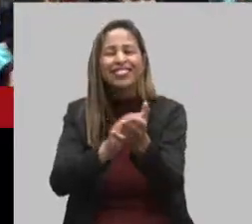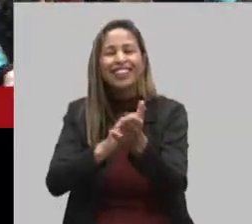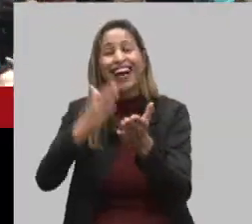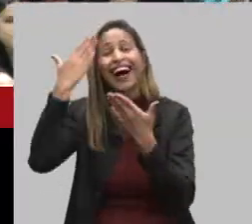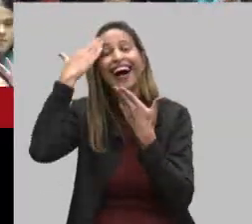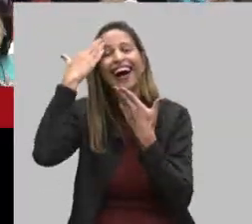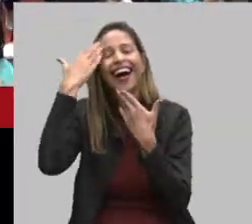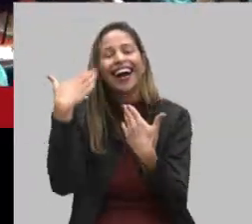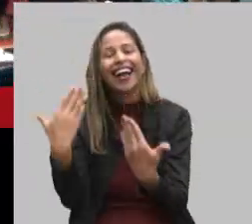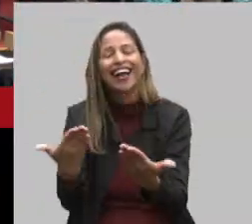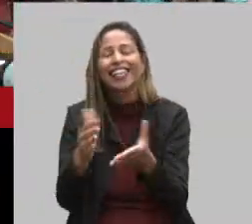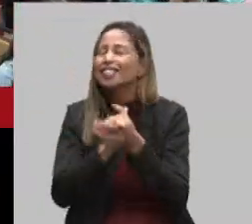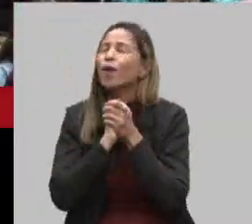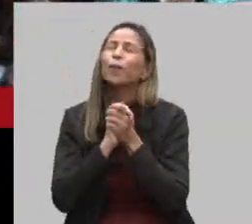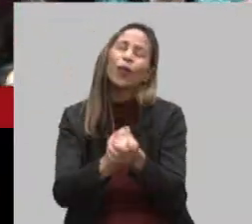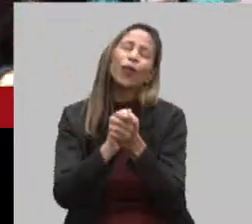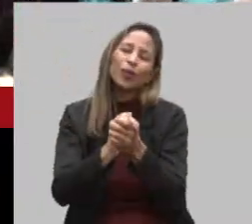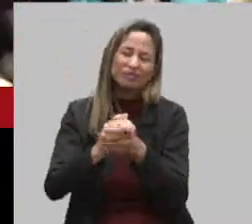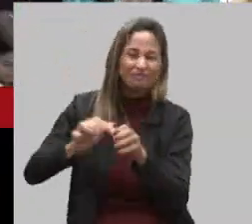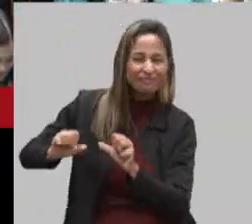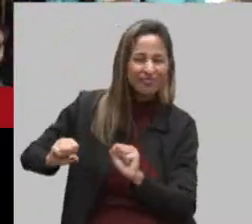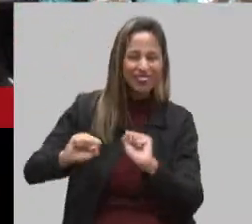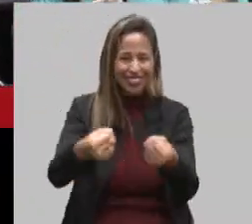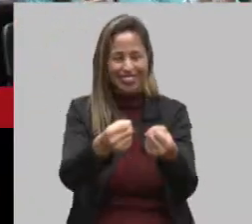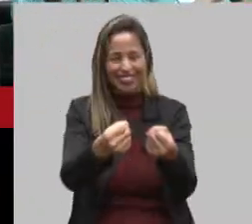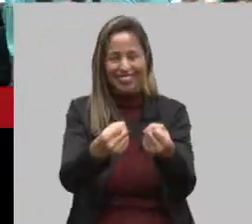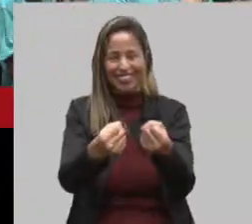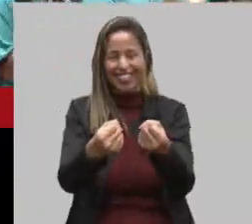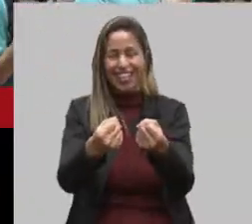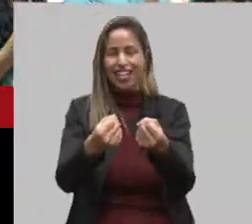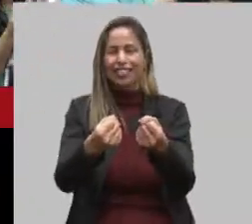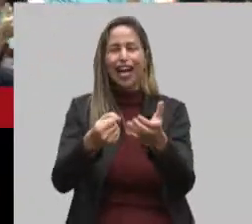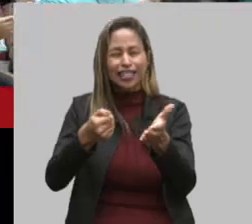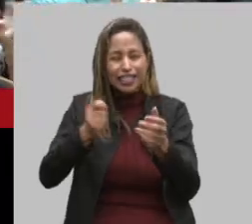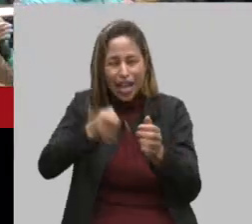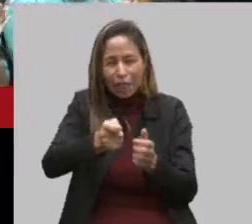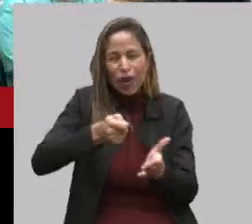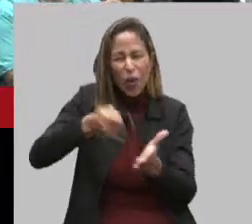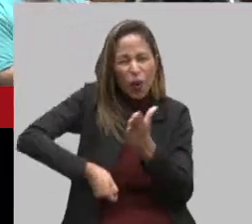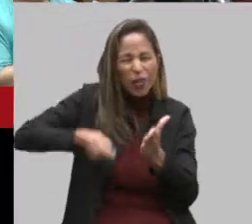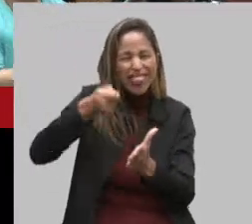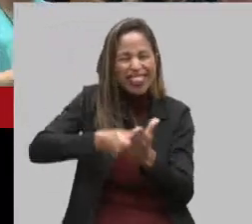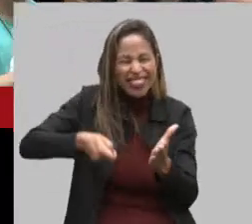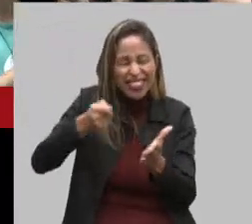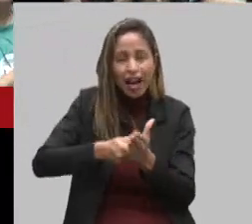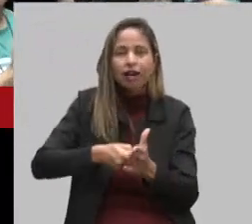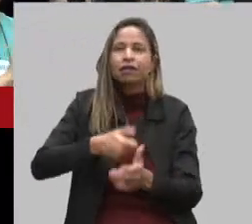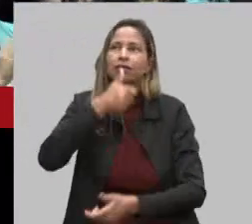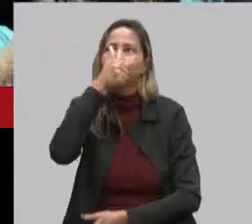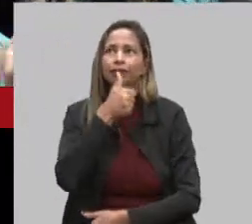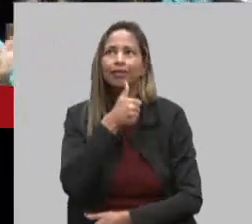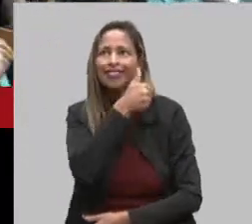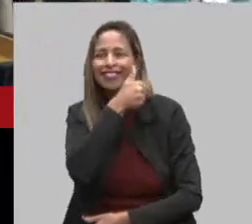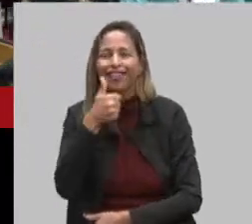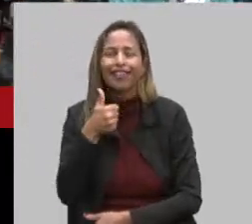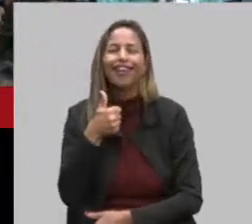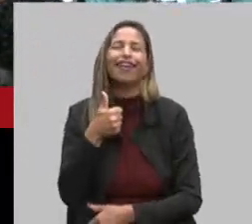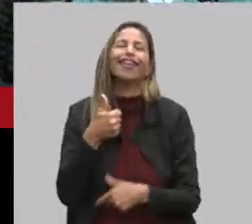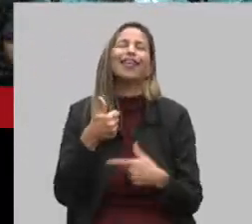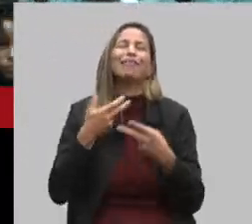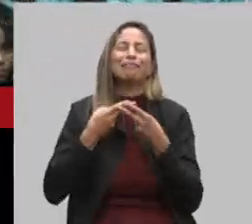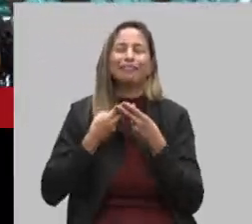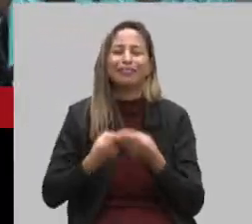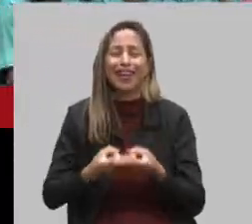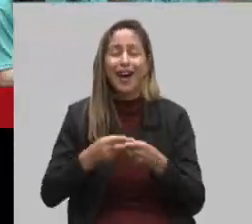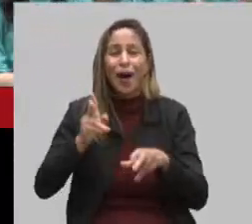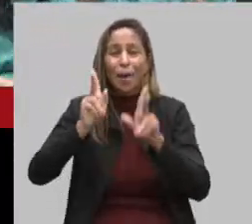tudo pelo empenho por nunca desistir da gente por aguentar a gente muitas vezes vocês